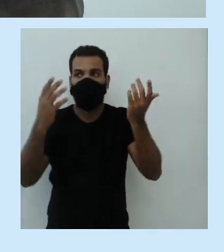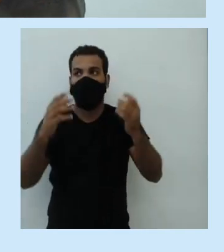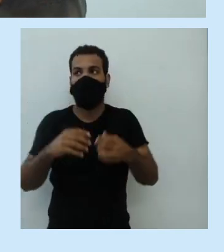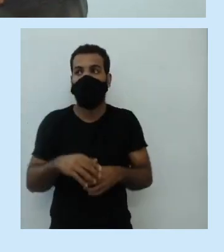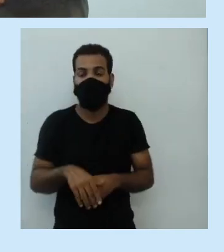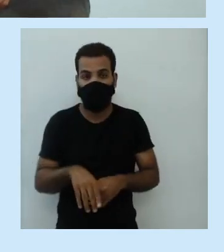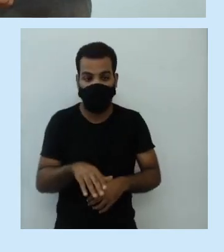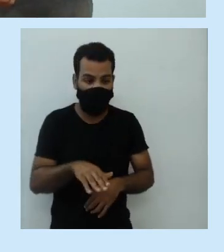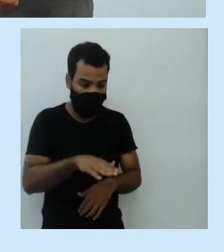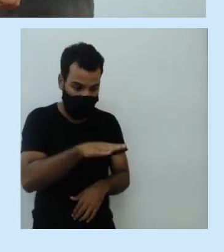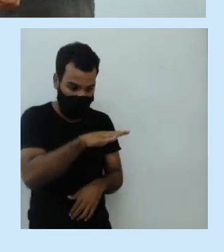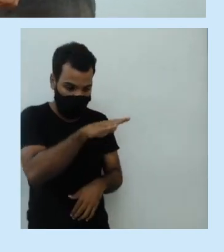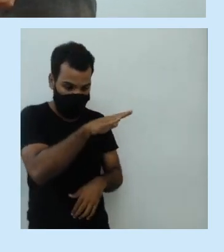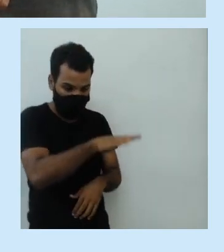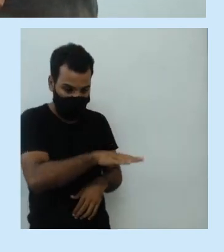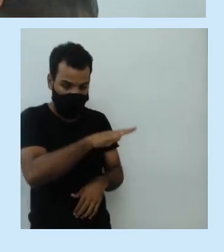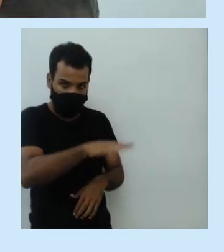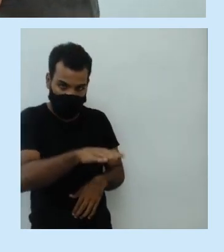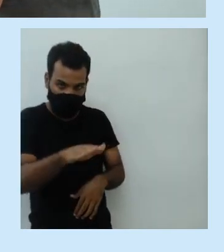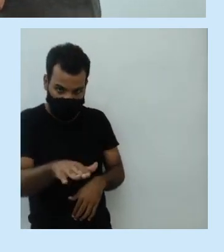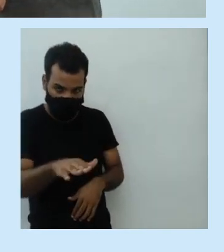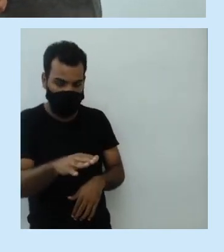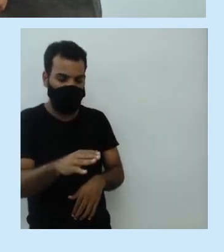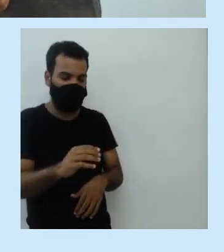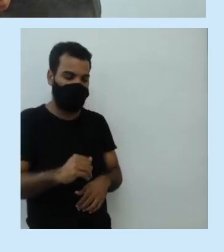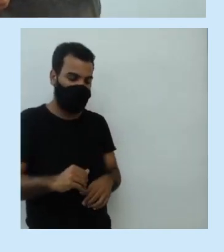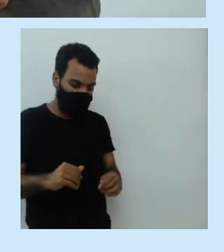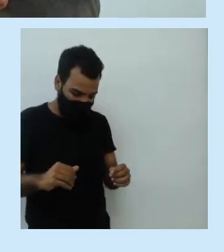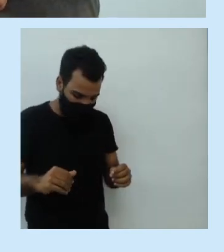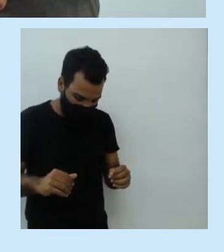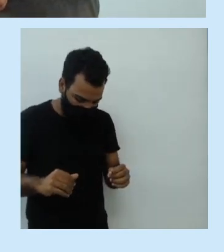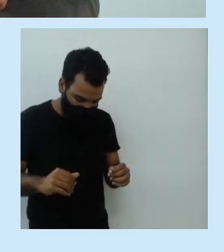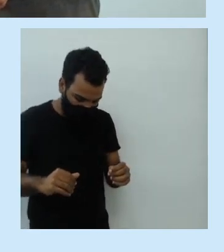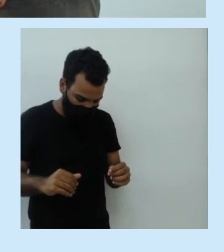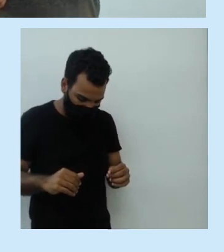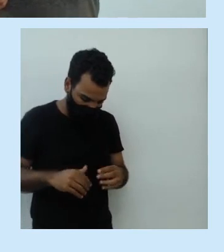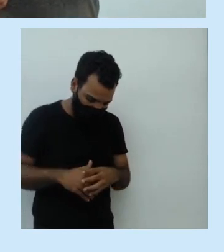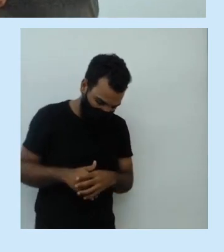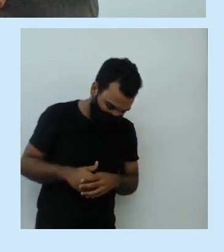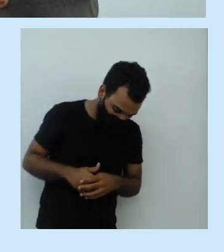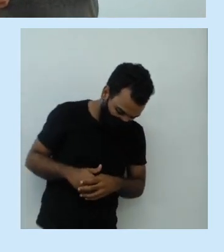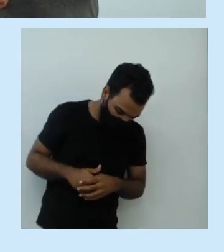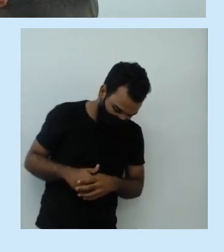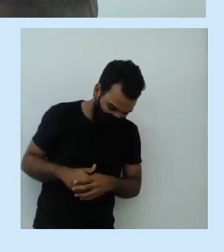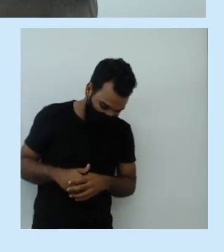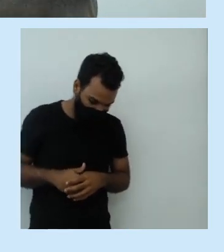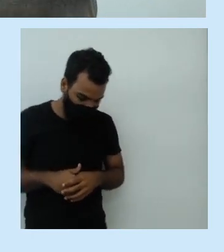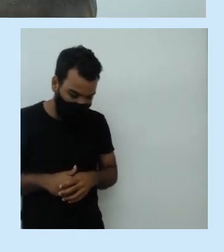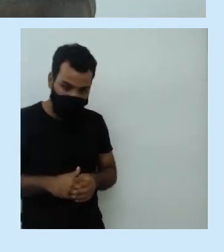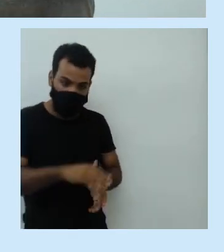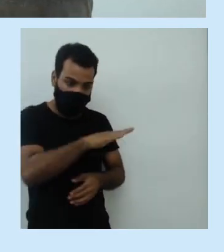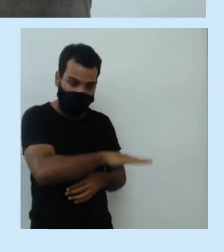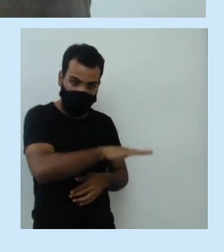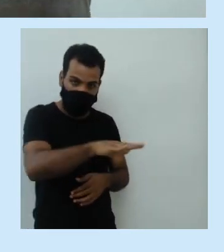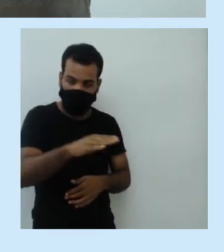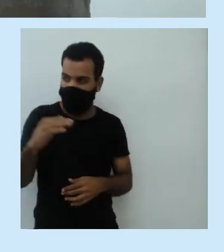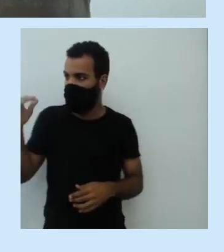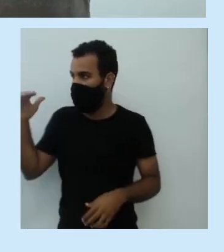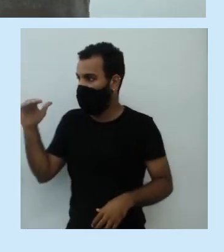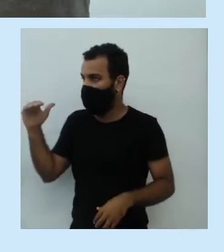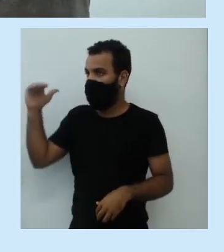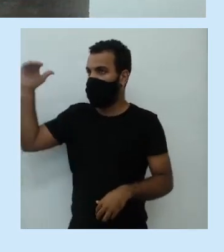uma criança não vai ter a mesma análise crítica de um adulto,